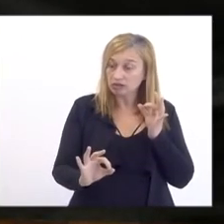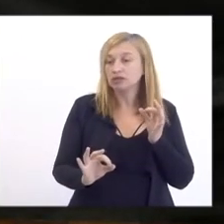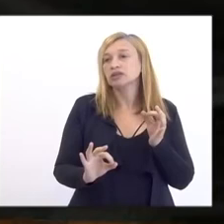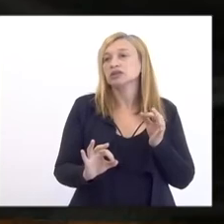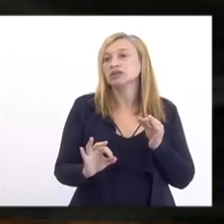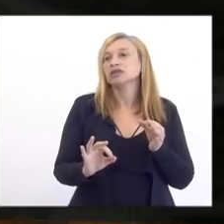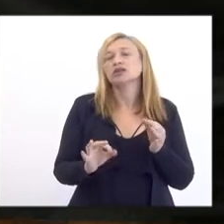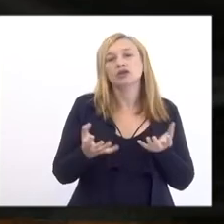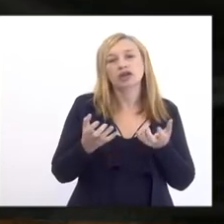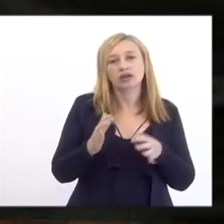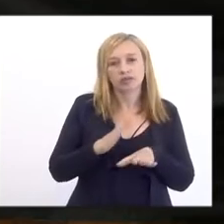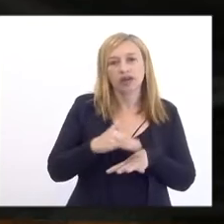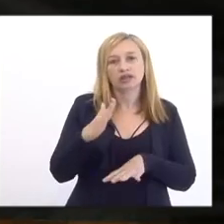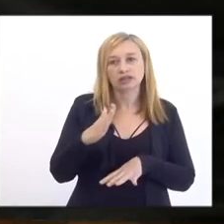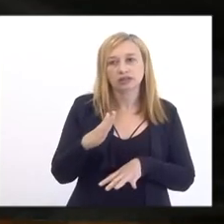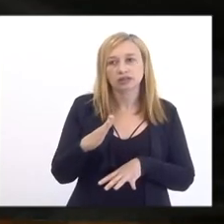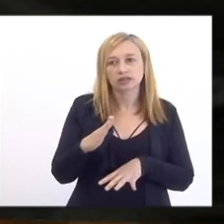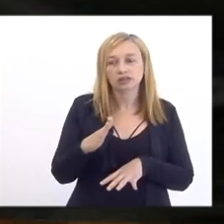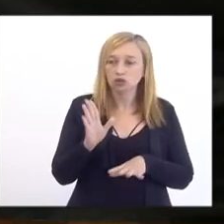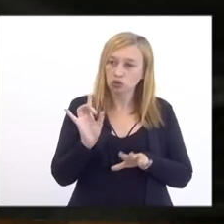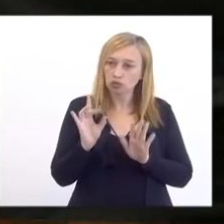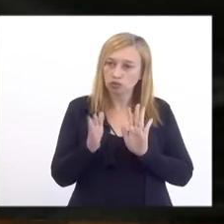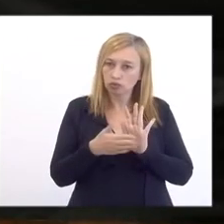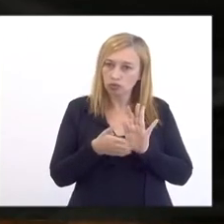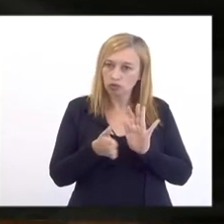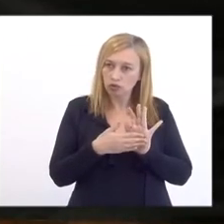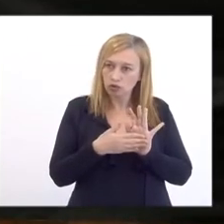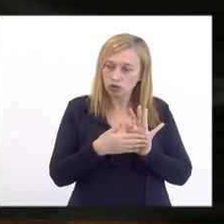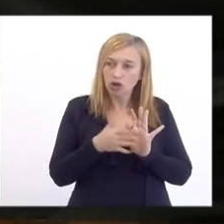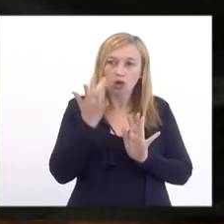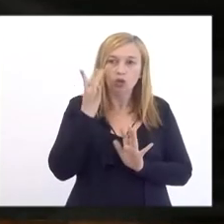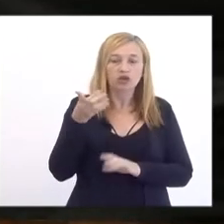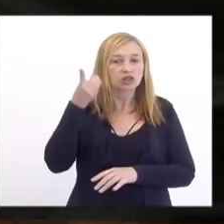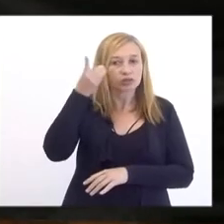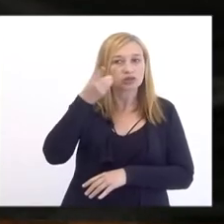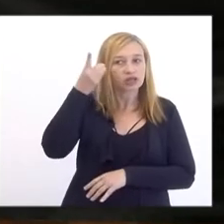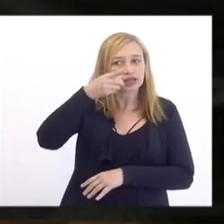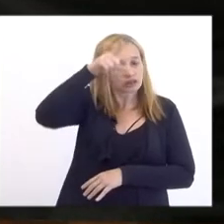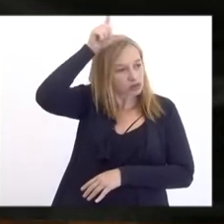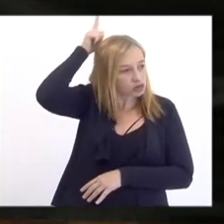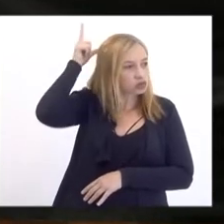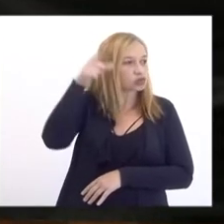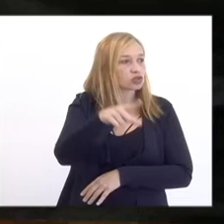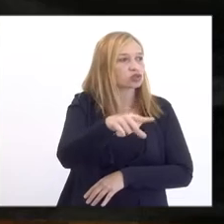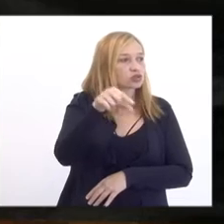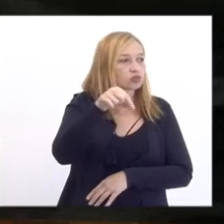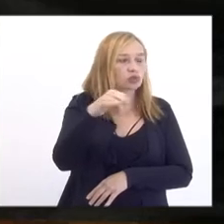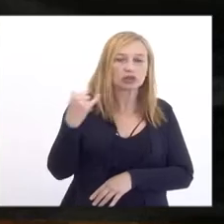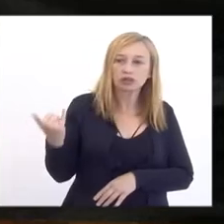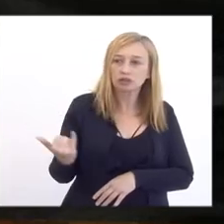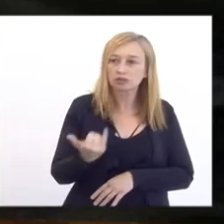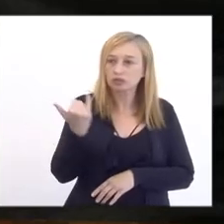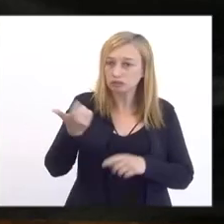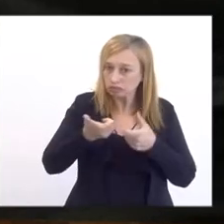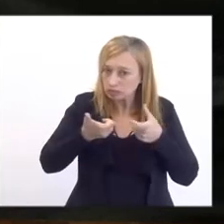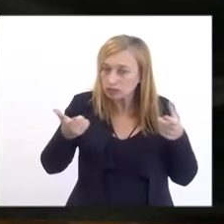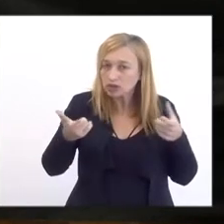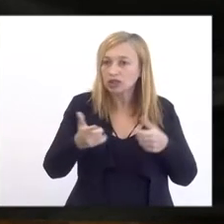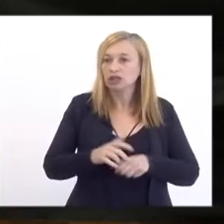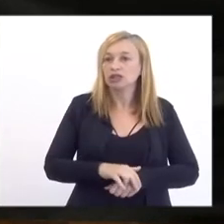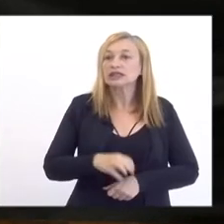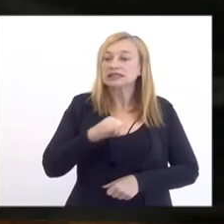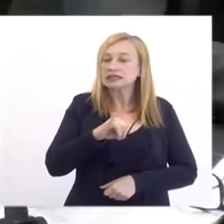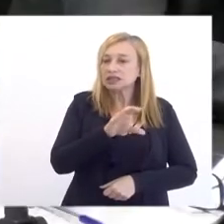eu quero ir além, e essa é apenas uma proposta. Eu acho, deputado Luiz Paulo, que essa é uma decisão muito grande. Se